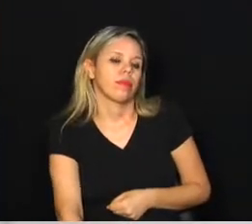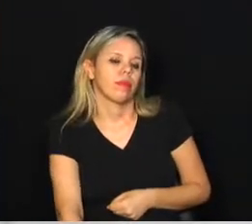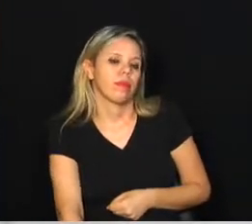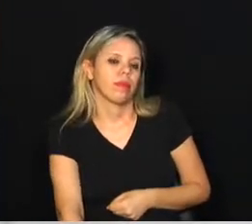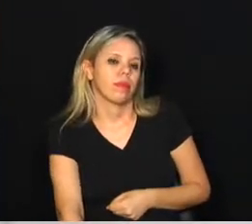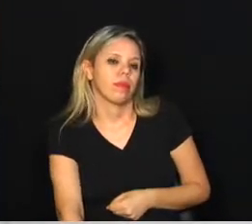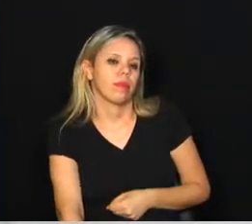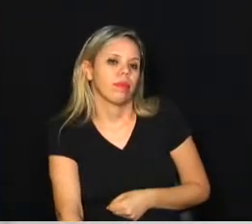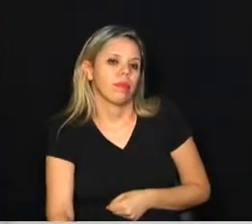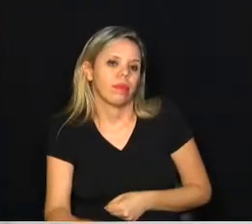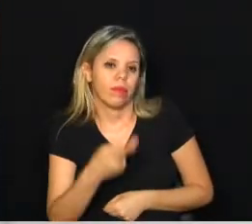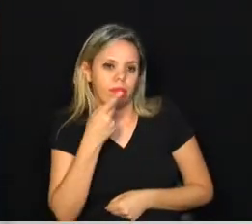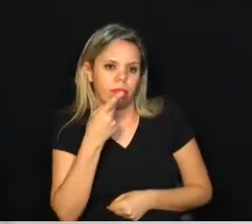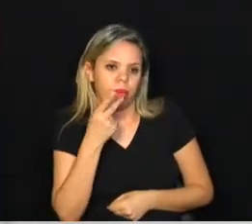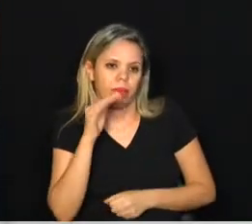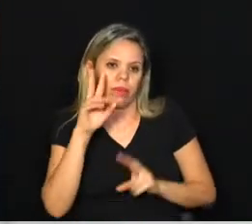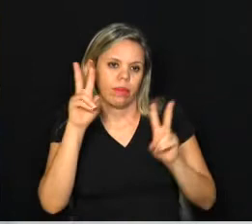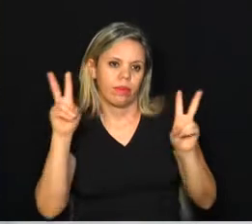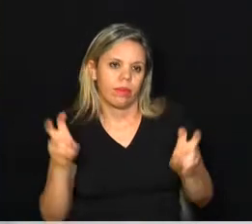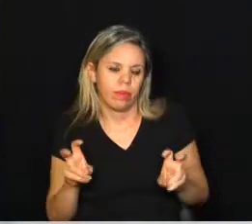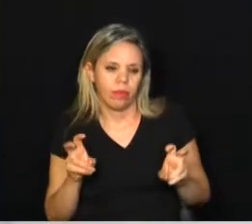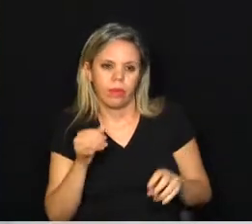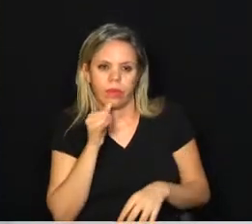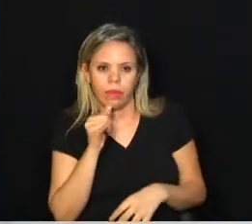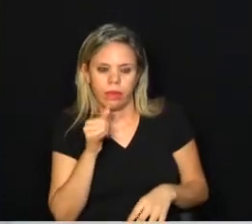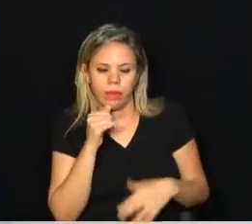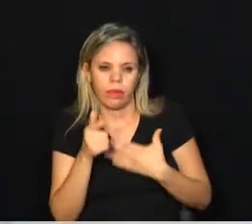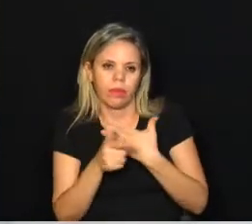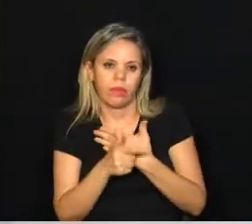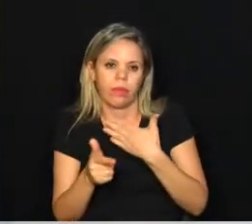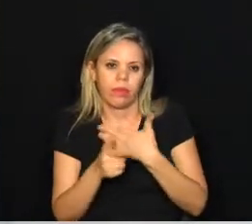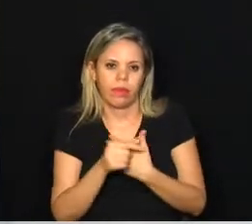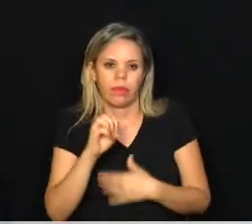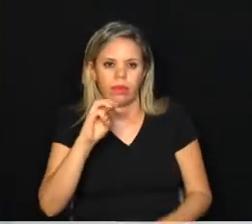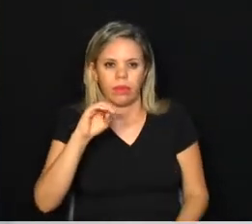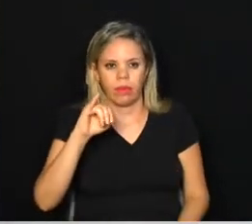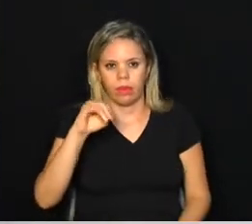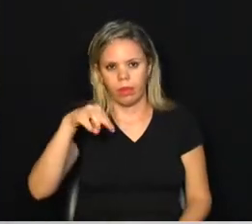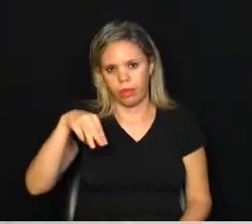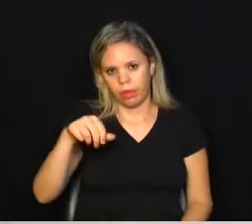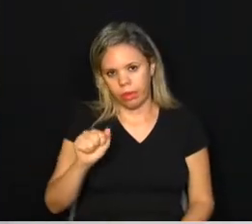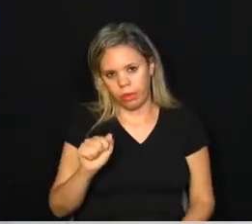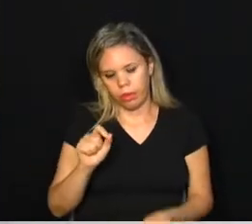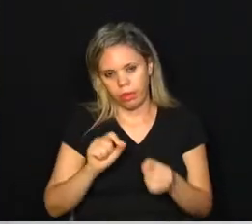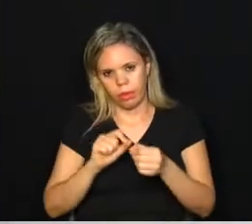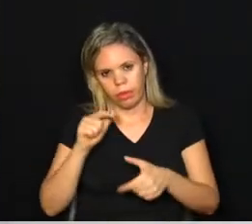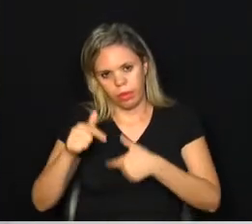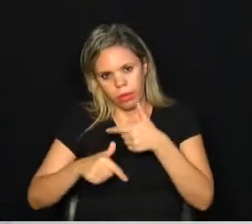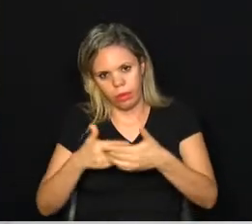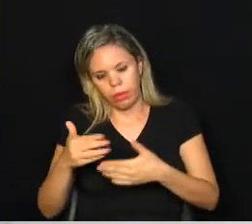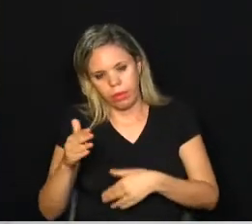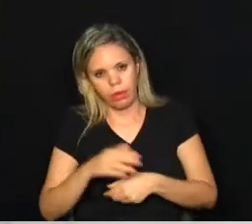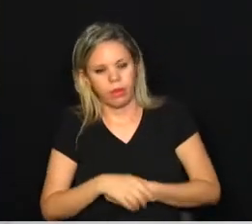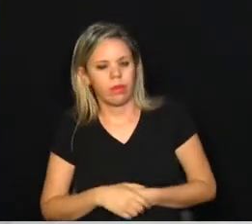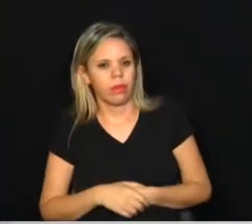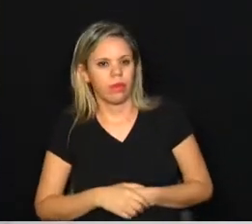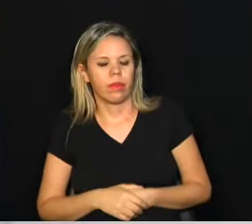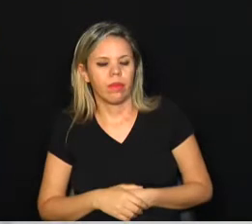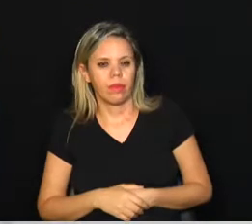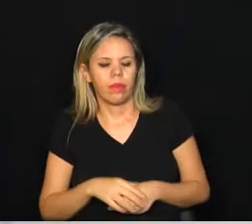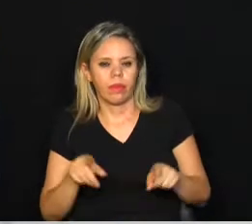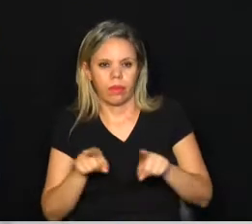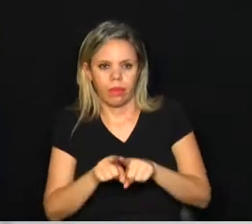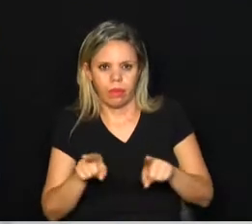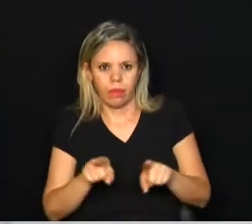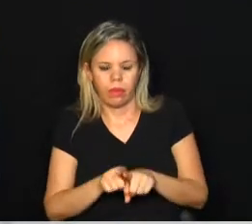para falar um pouquinho mais sobre o papel da IMA, o trabalho que ele fazendo, ela também